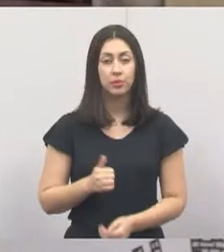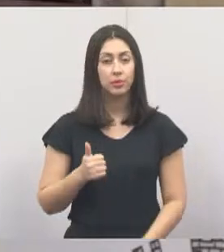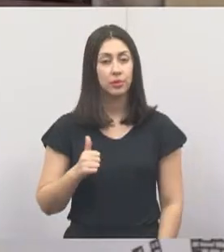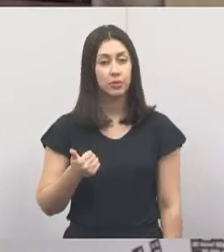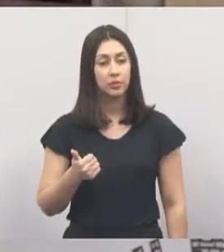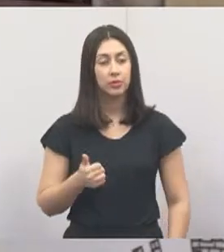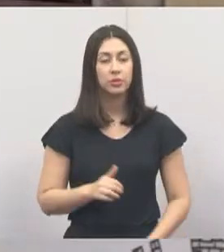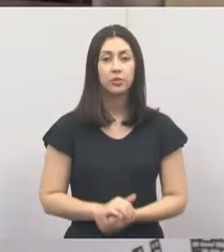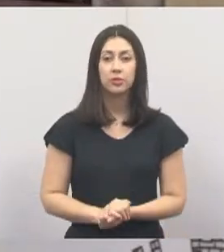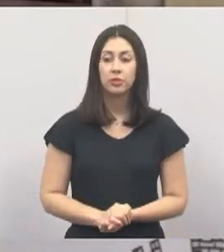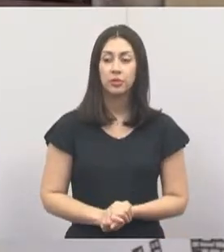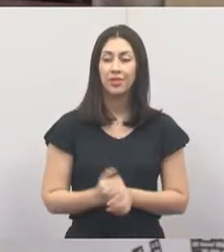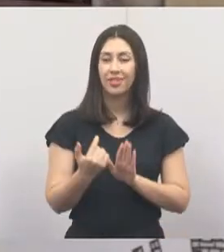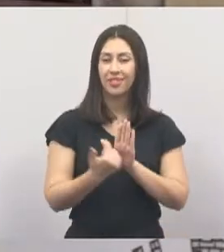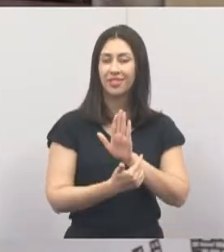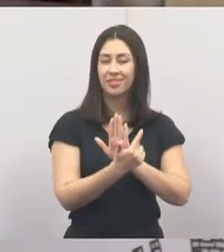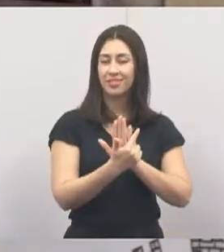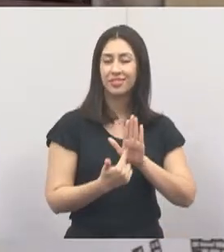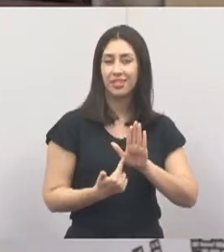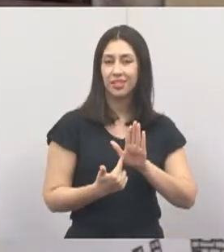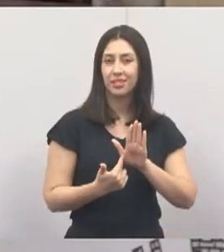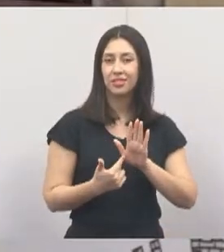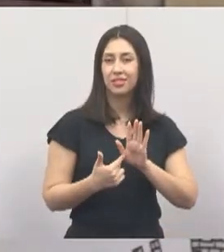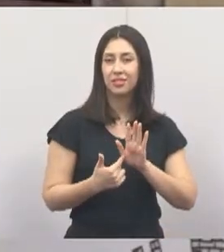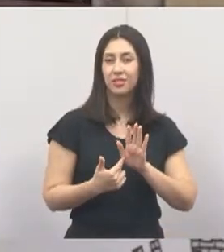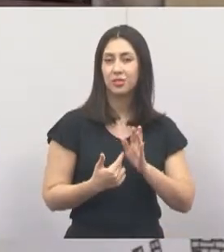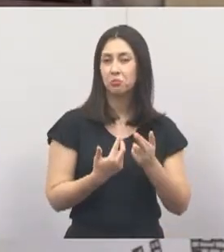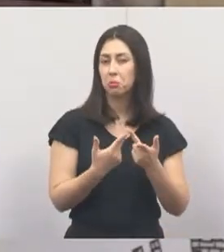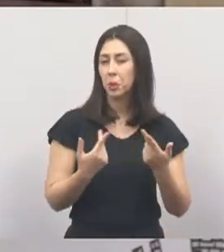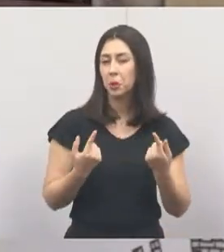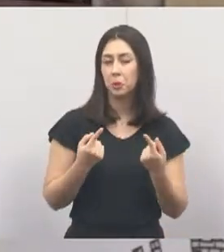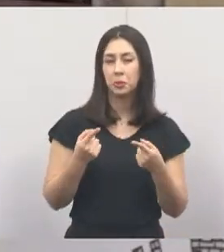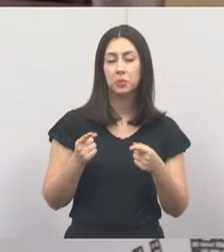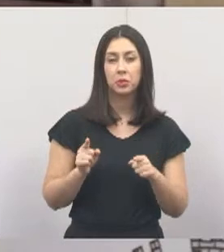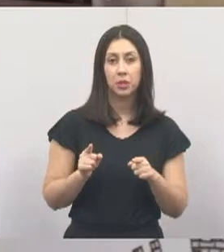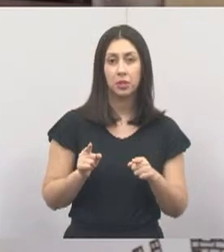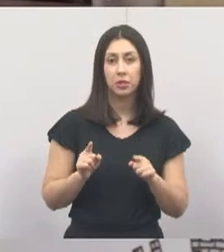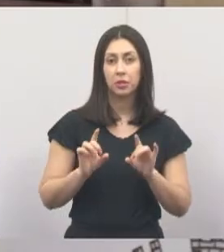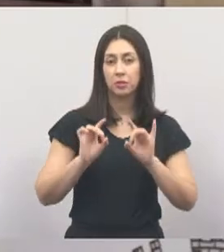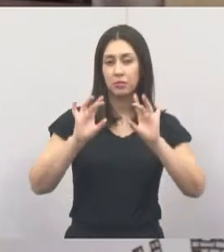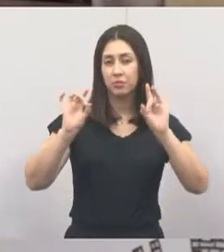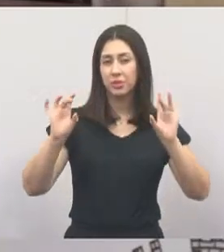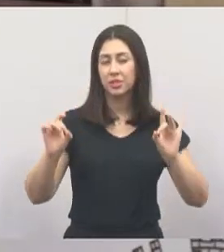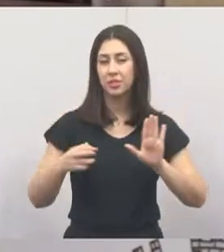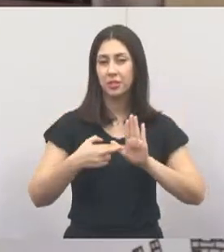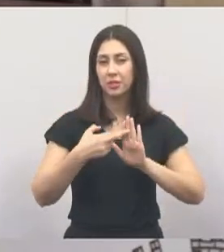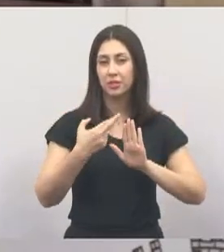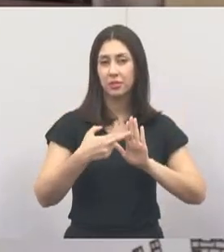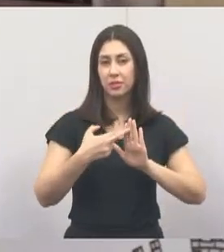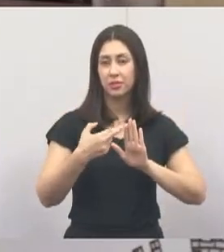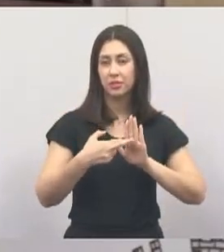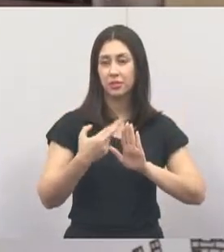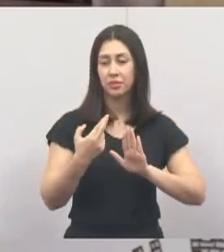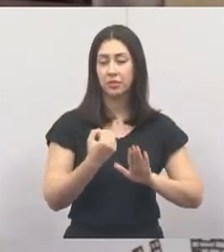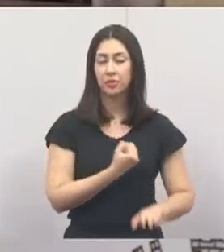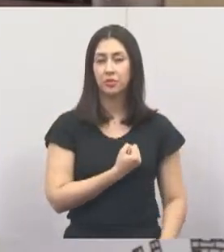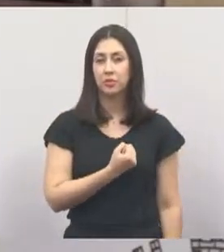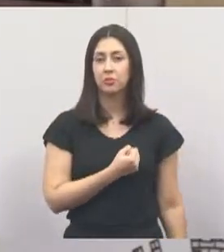11º. Revogam-se as disposições em contrário, em especial as resoluções